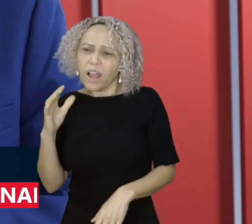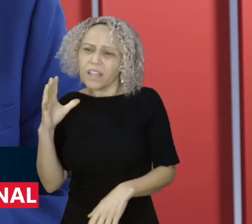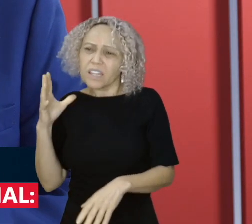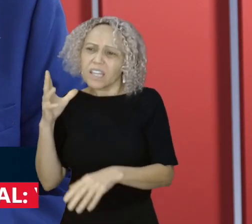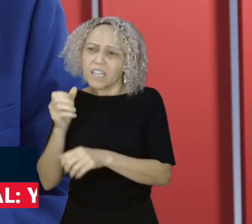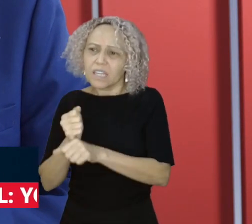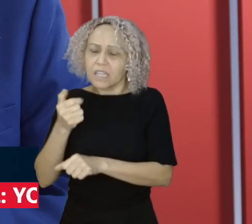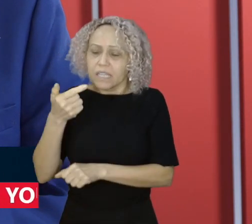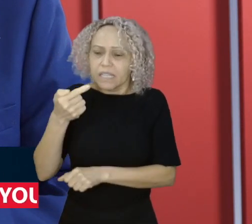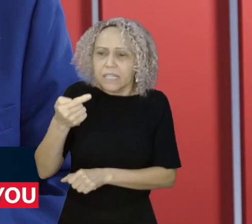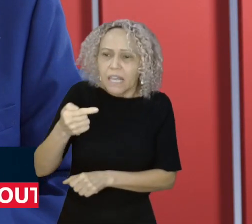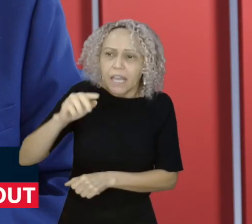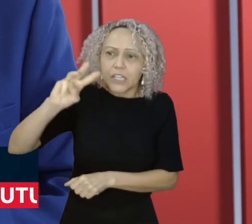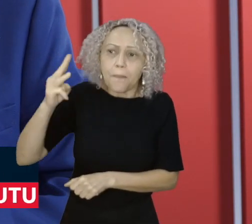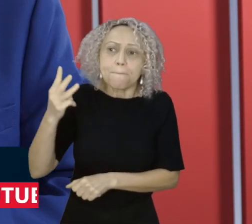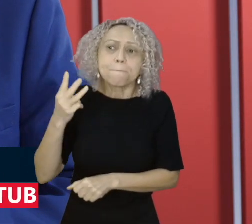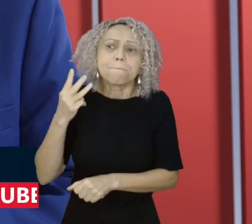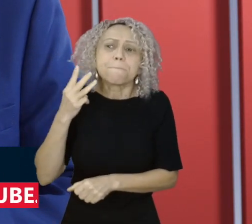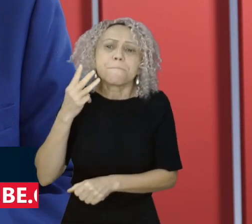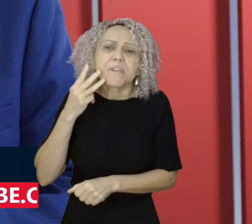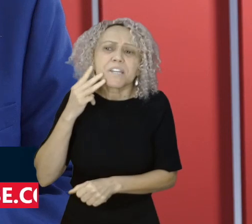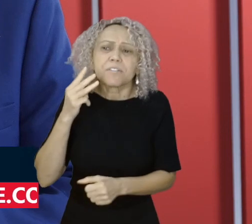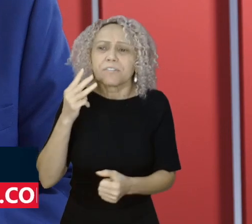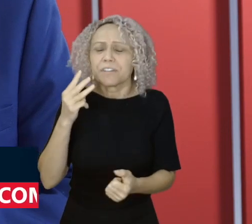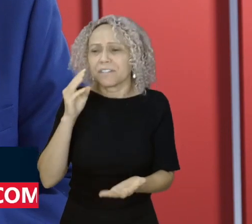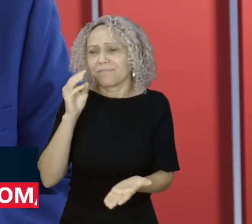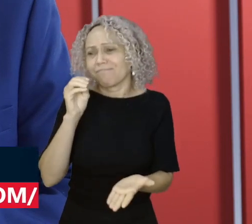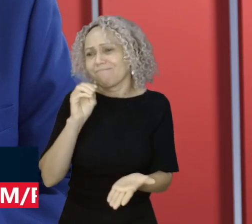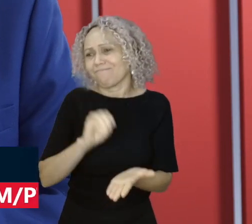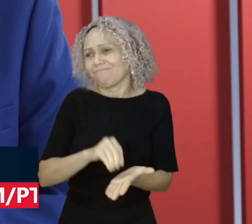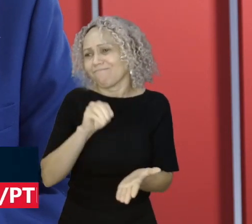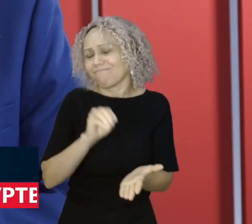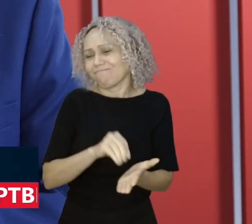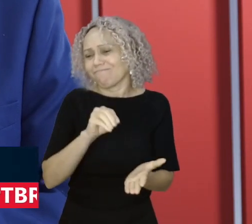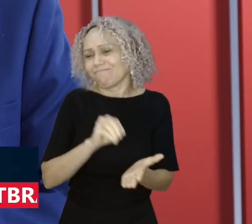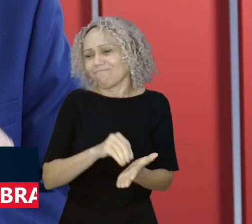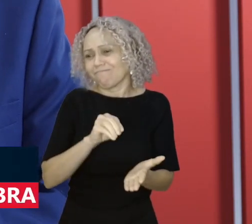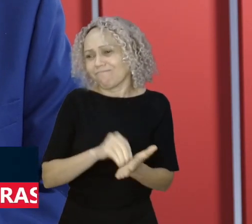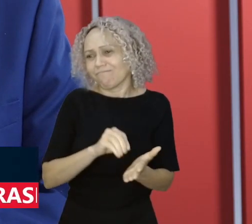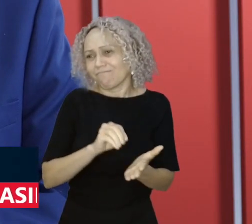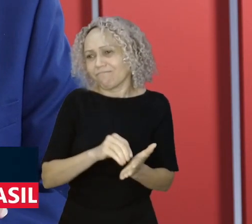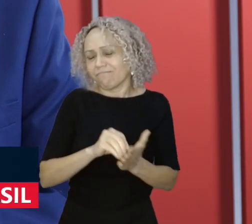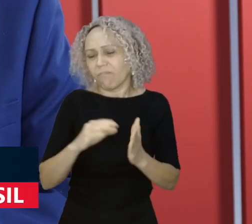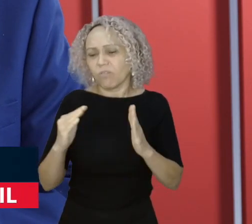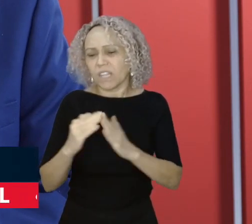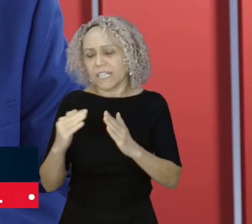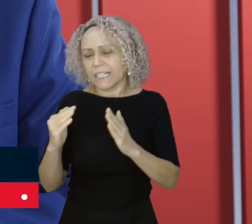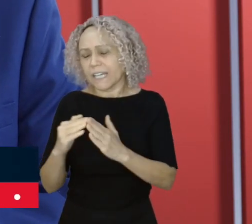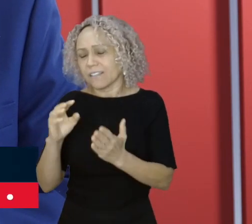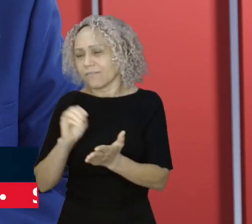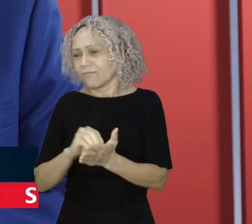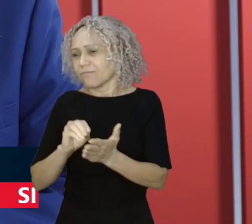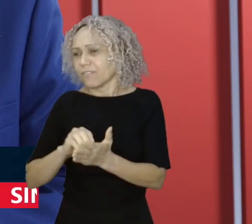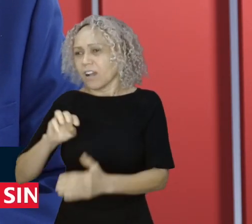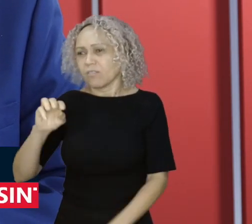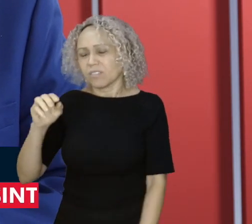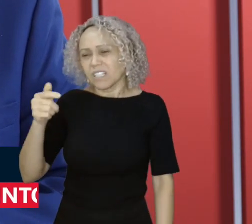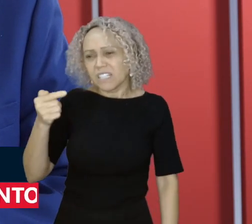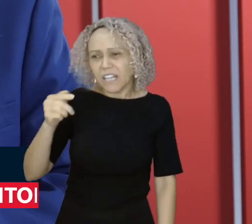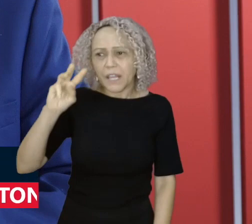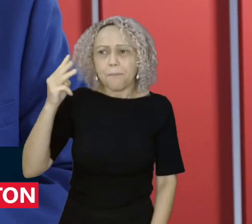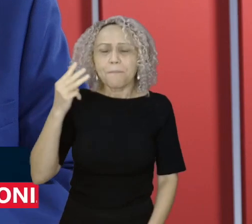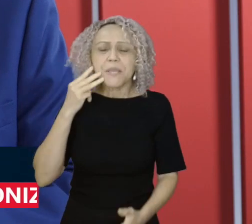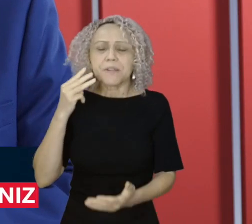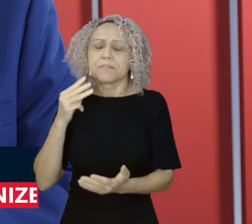de déficit habitacional, sendo que o próprio dado do IBGE também aponta para nós que nós